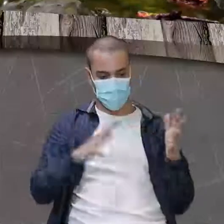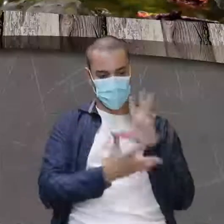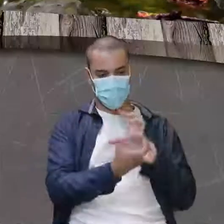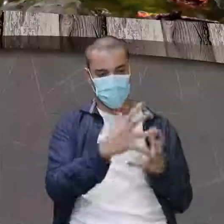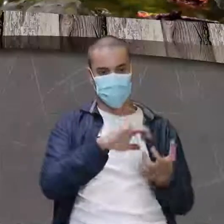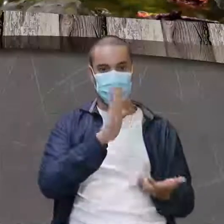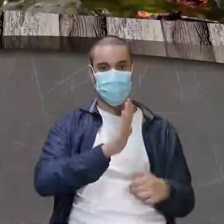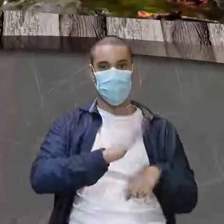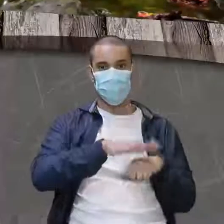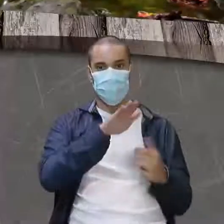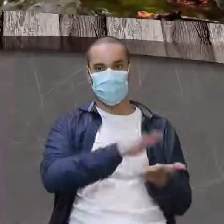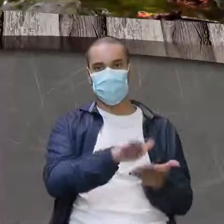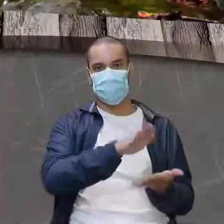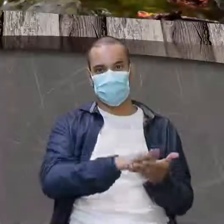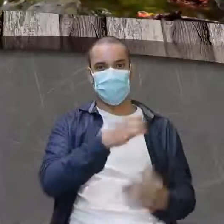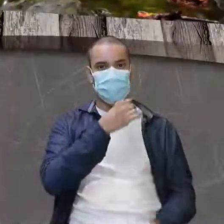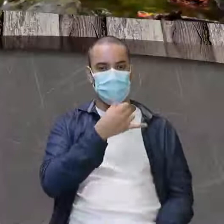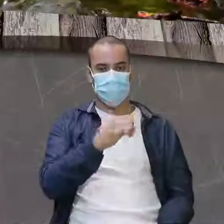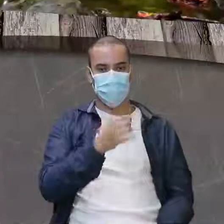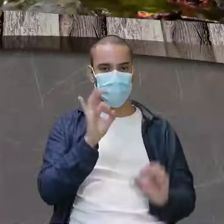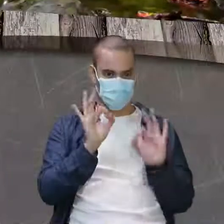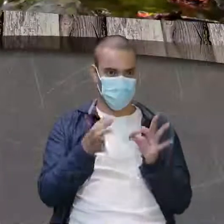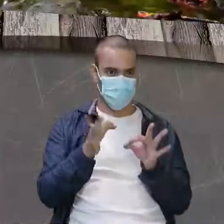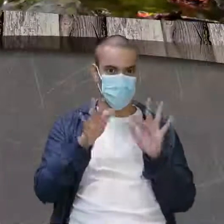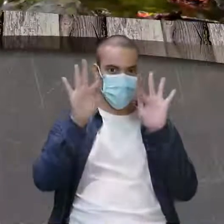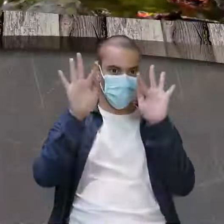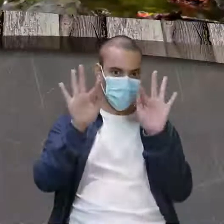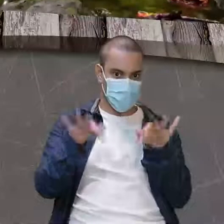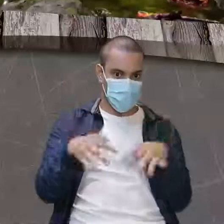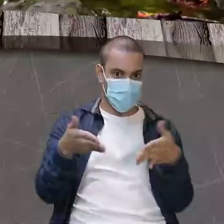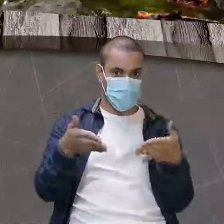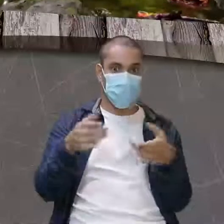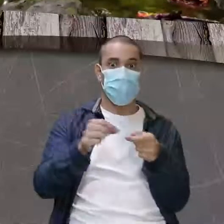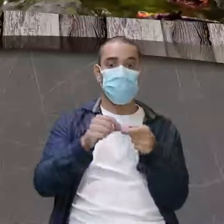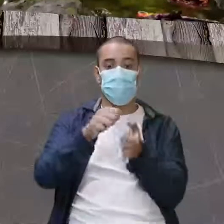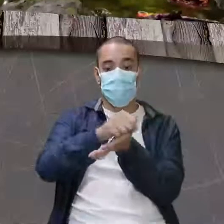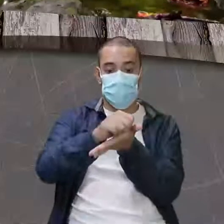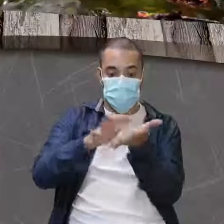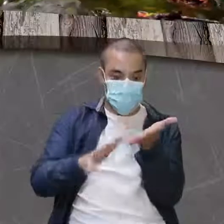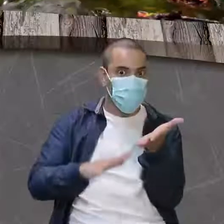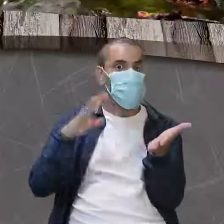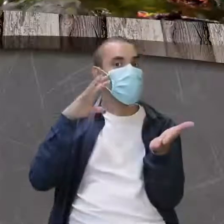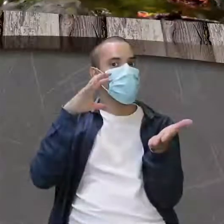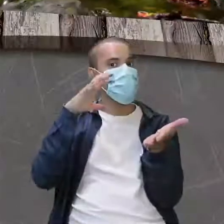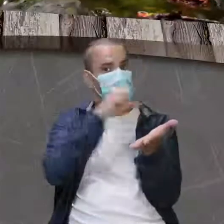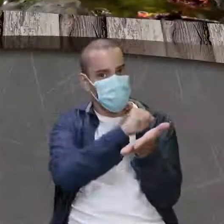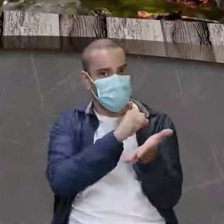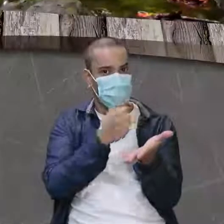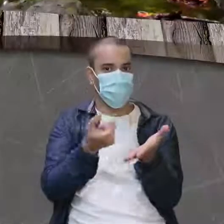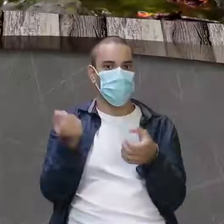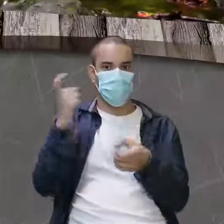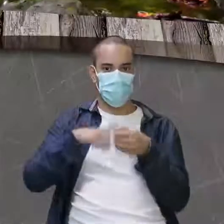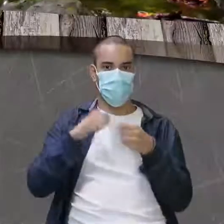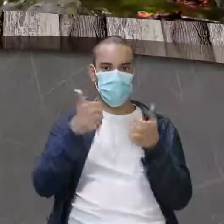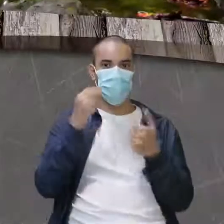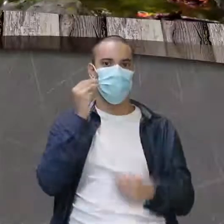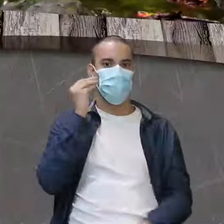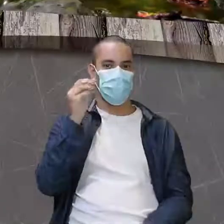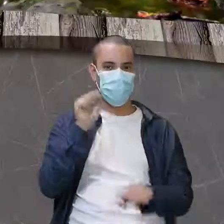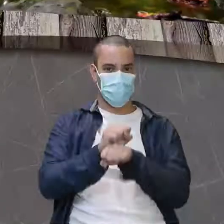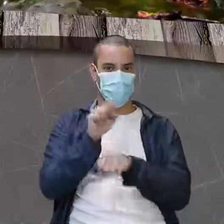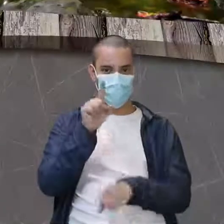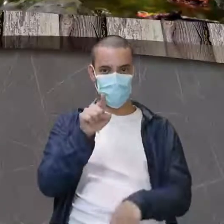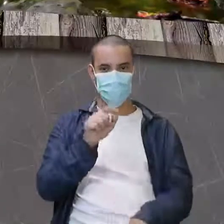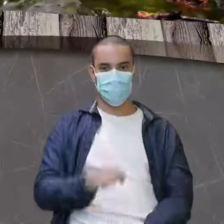gastos de energia. Tá certo? E a gente fica aqui e dá um tempinho, um timing para você fazer a sua atividade. Beijo, eu te aguardo já